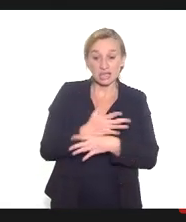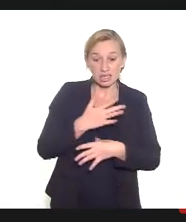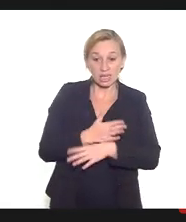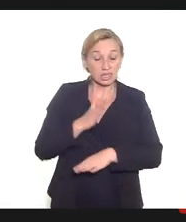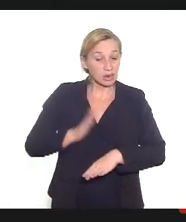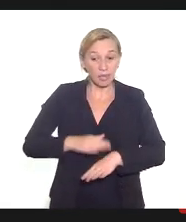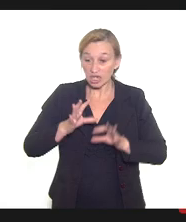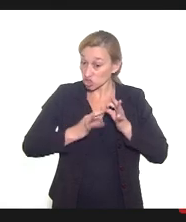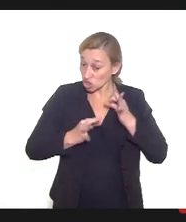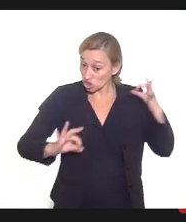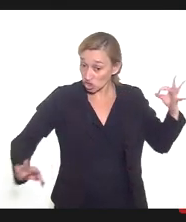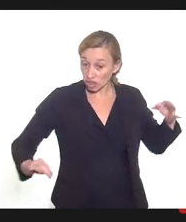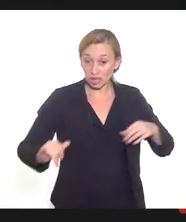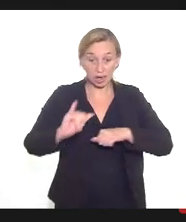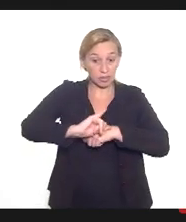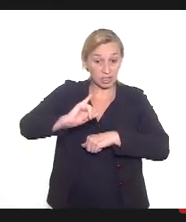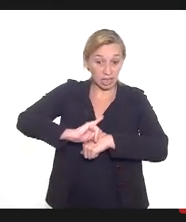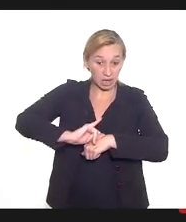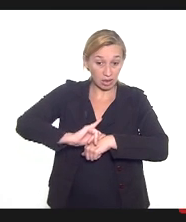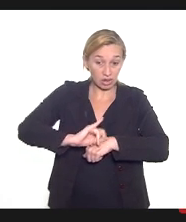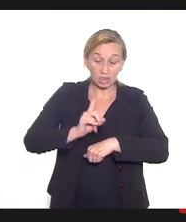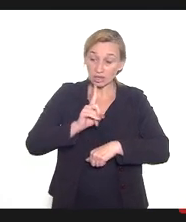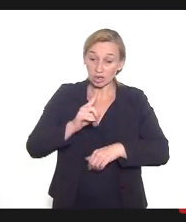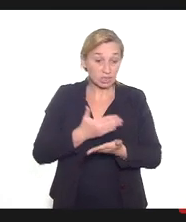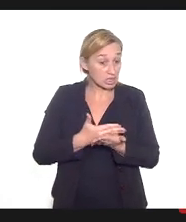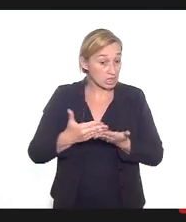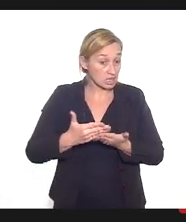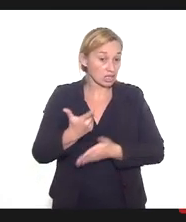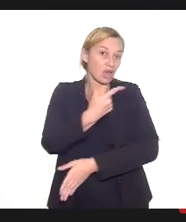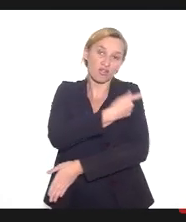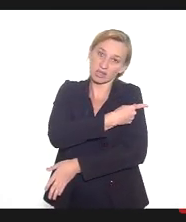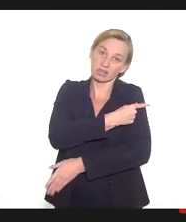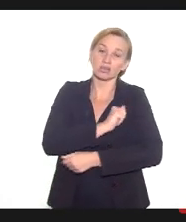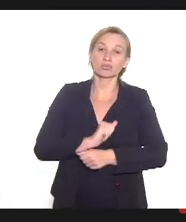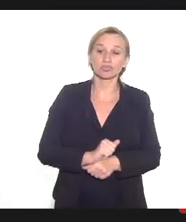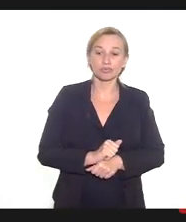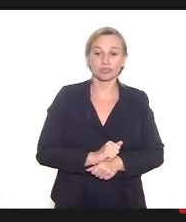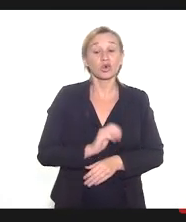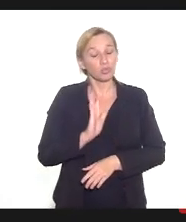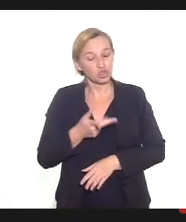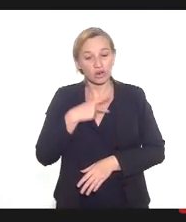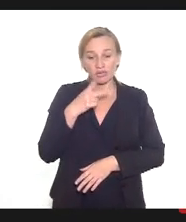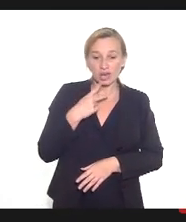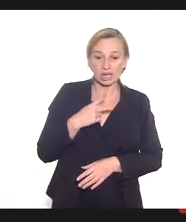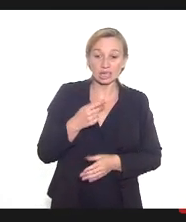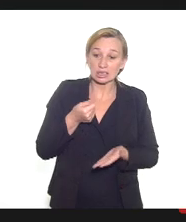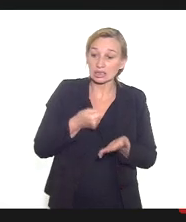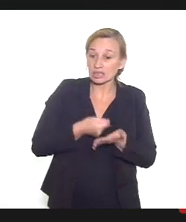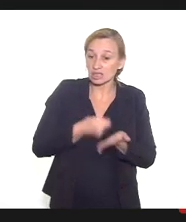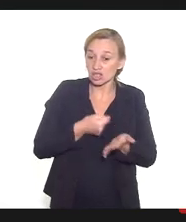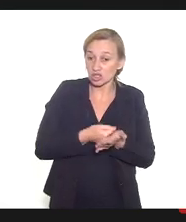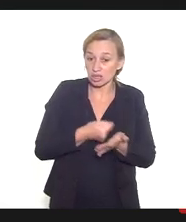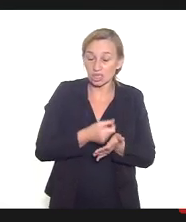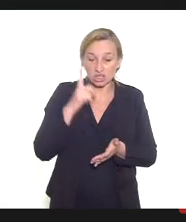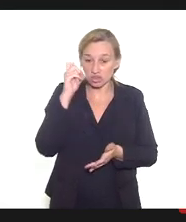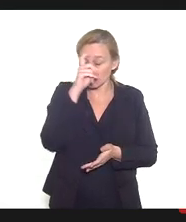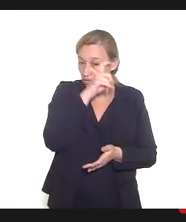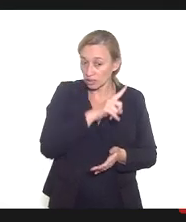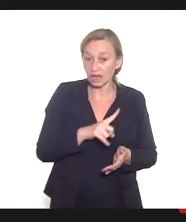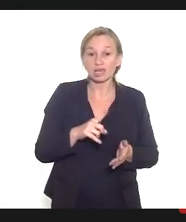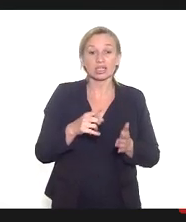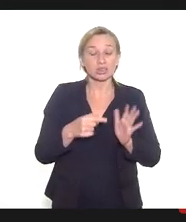distantes das capitais dos grandes centros que ainda não iniciaram essa vacinação E como eu já disse essas exigências burocráticas e